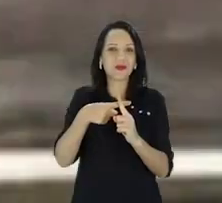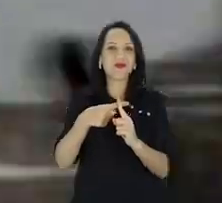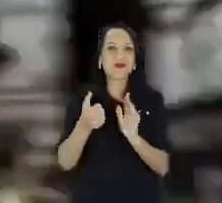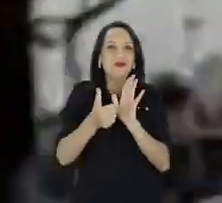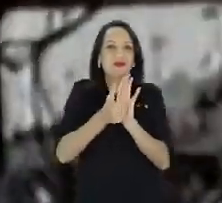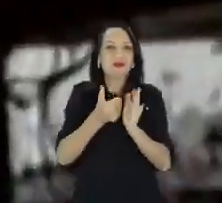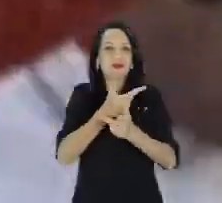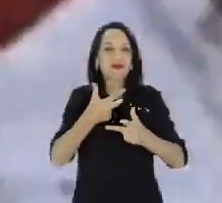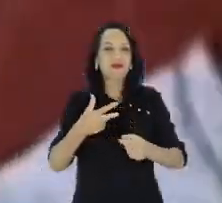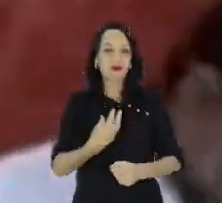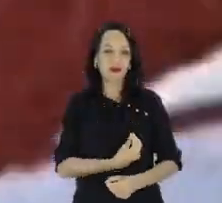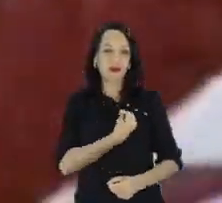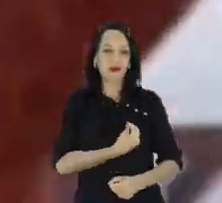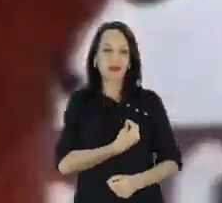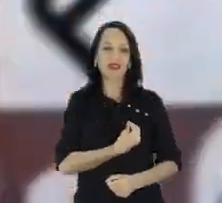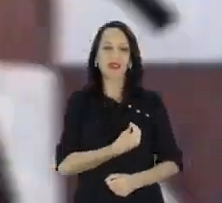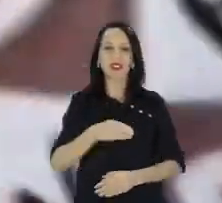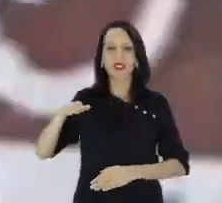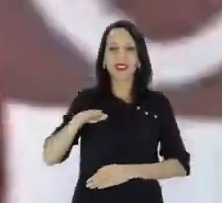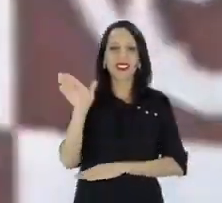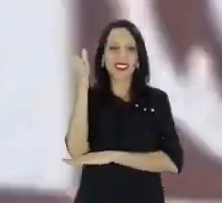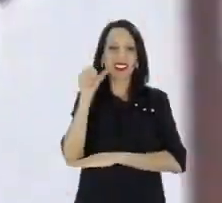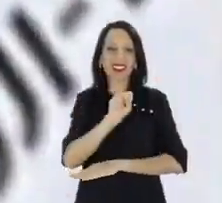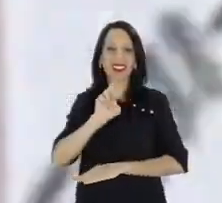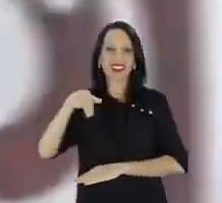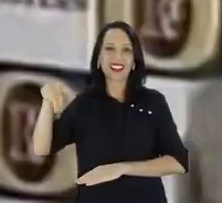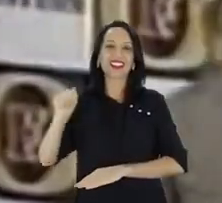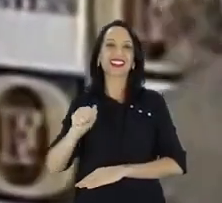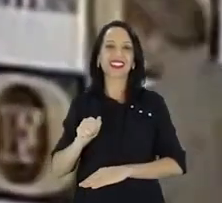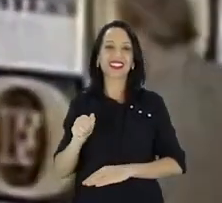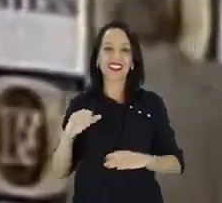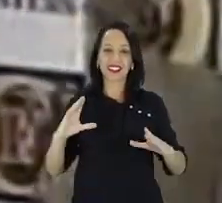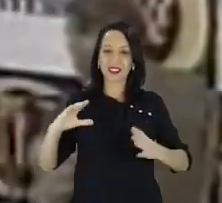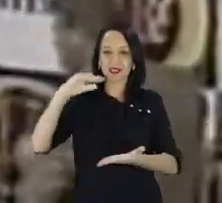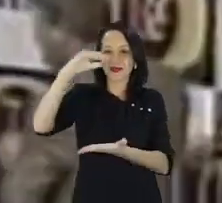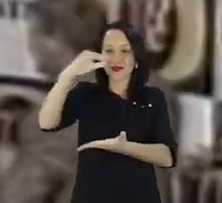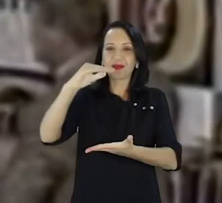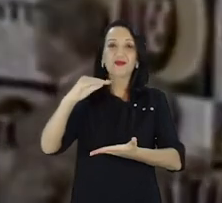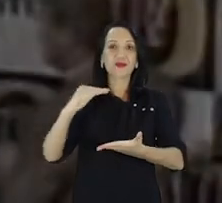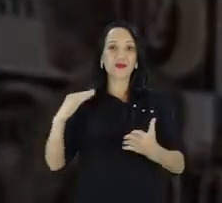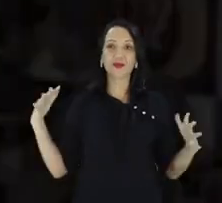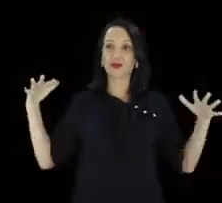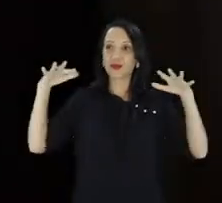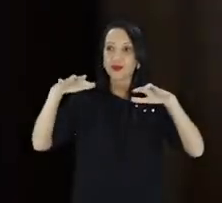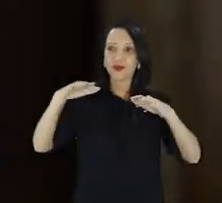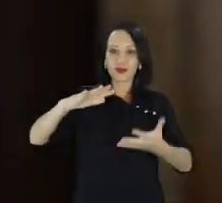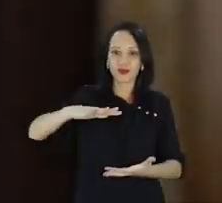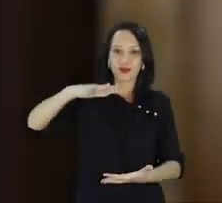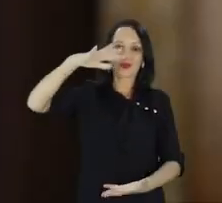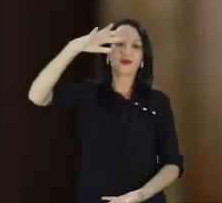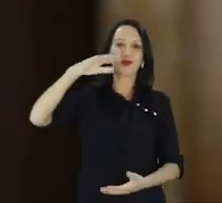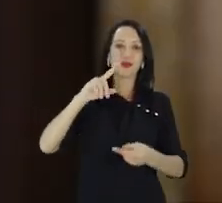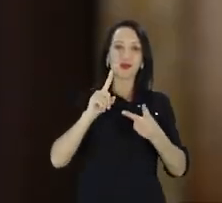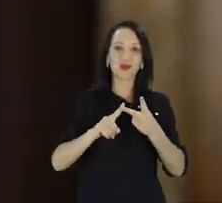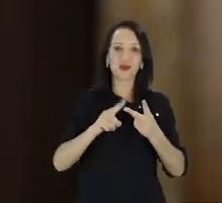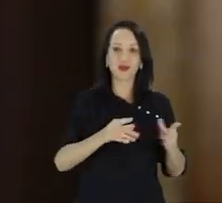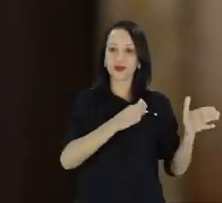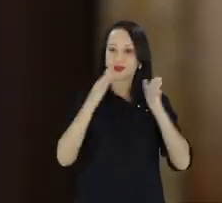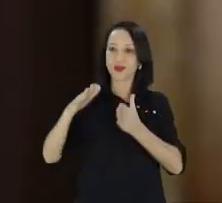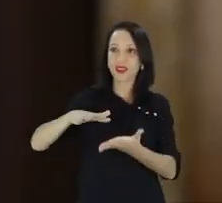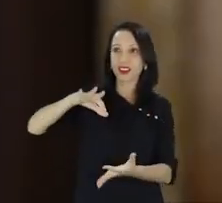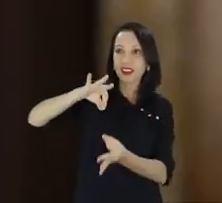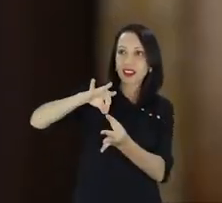Airton E aí veio essa proposta de trazer essa peça de forma pública ampliada segunda passo né que tamanho